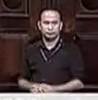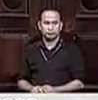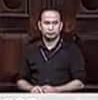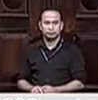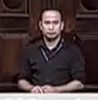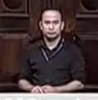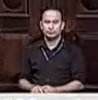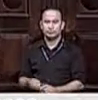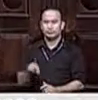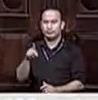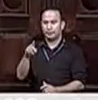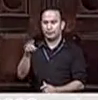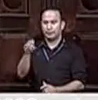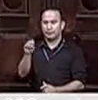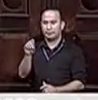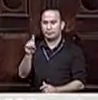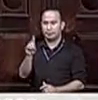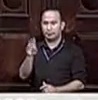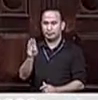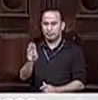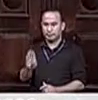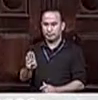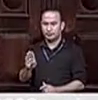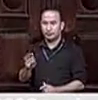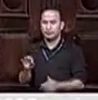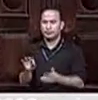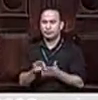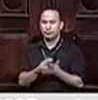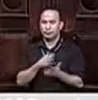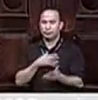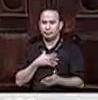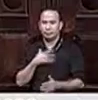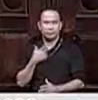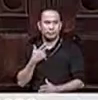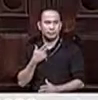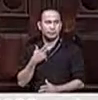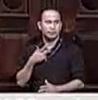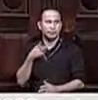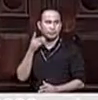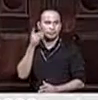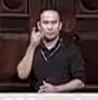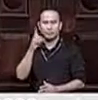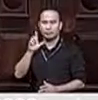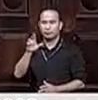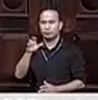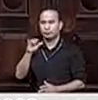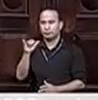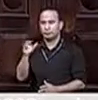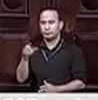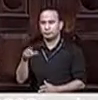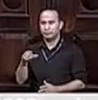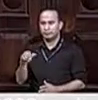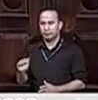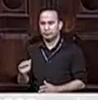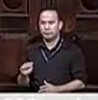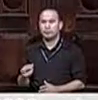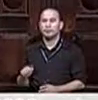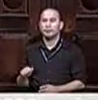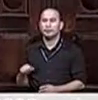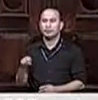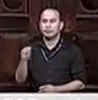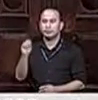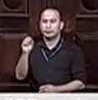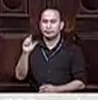do PSDB, assinado por mim, por Vossa Excelência, deputada Lucinha, deputado Osório, deputado Silas